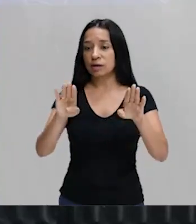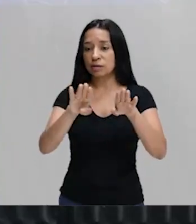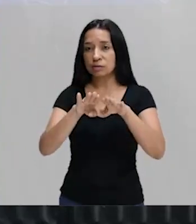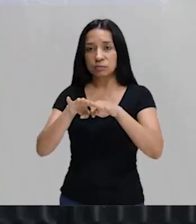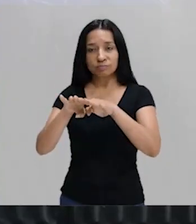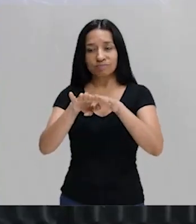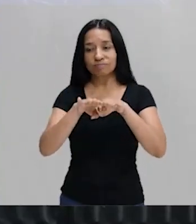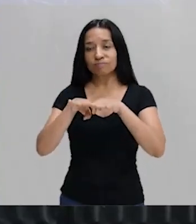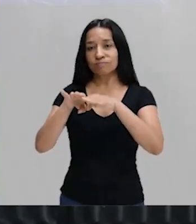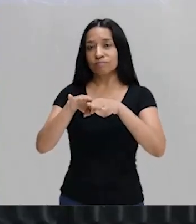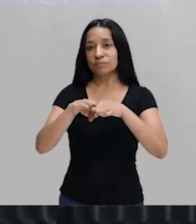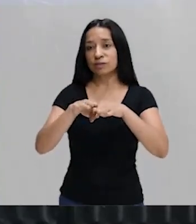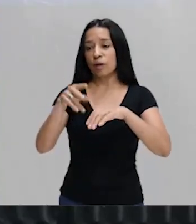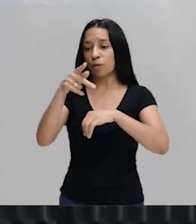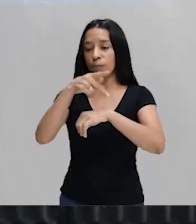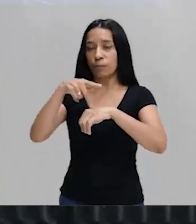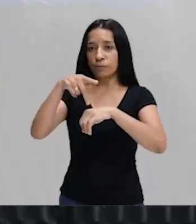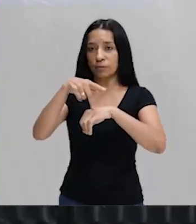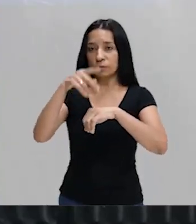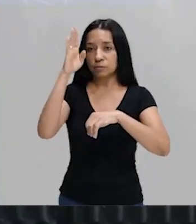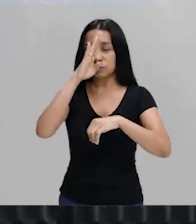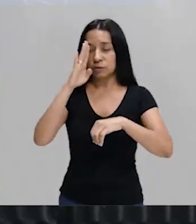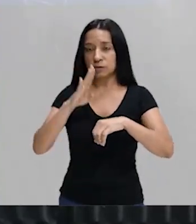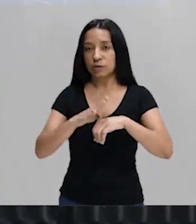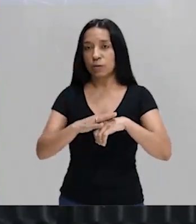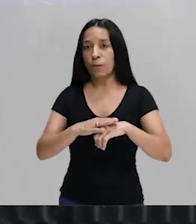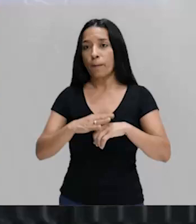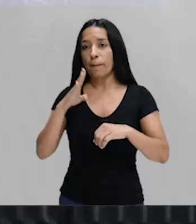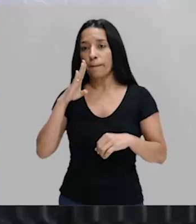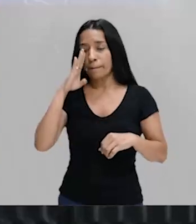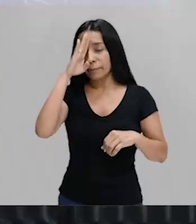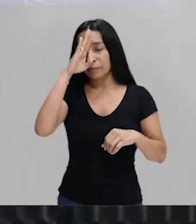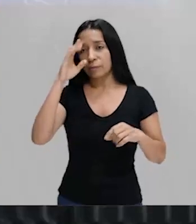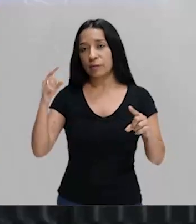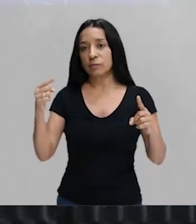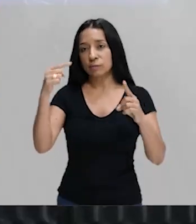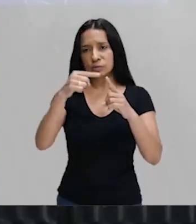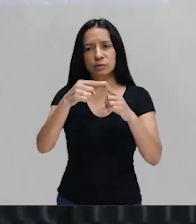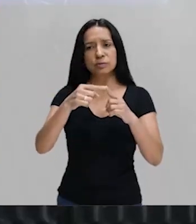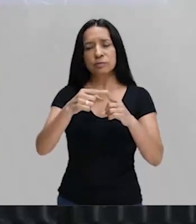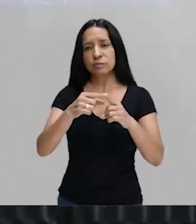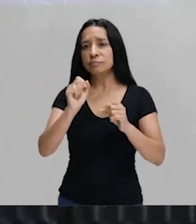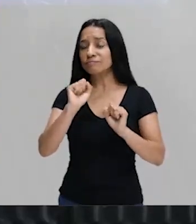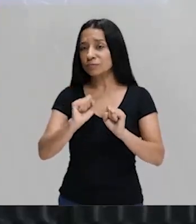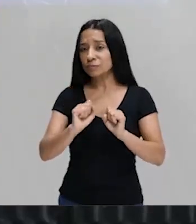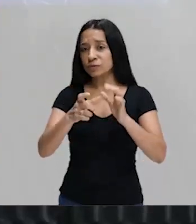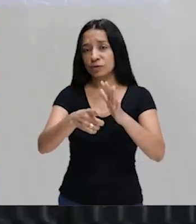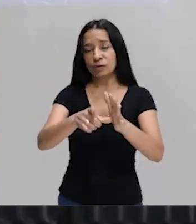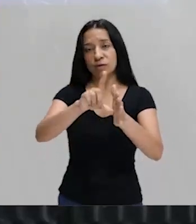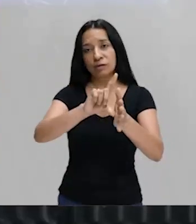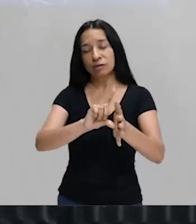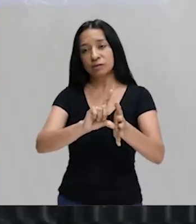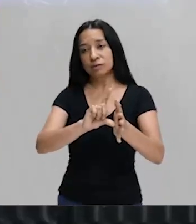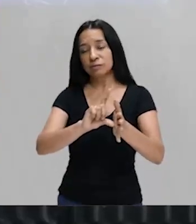o país. Um dos principais objetivos do golpe foi esse. Antecipa o